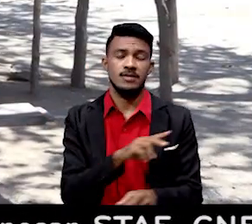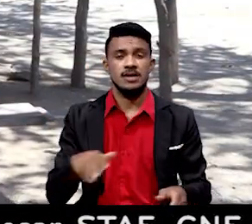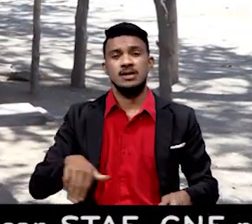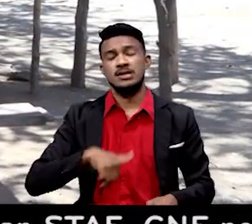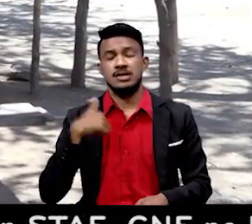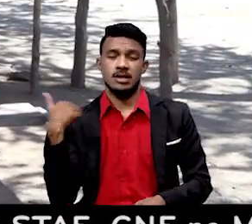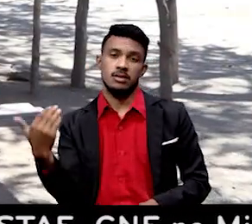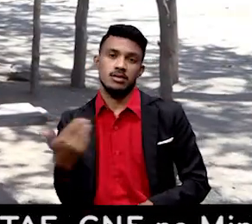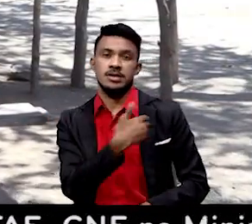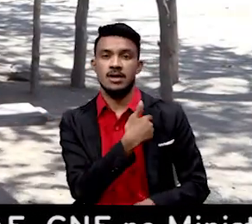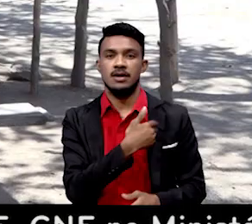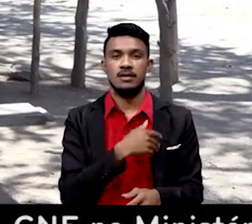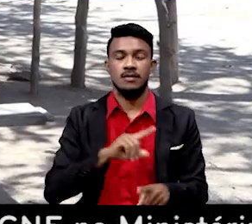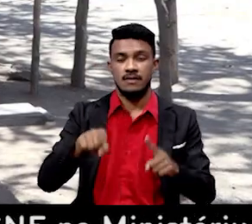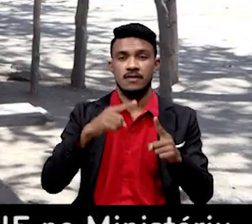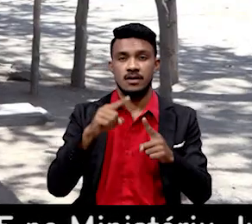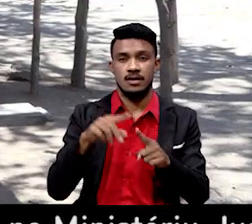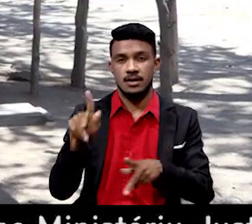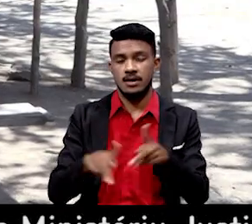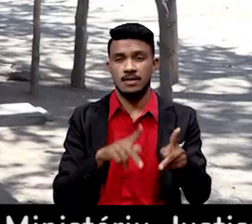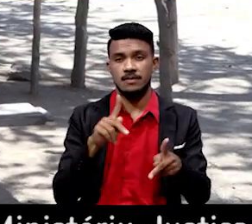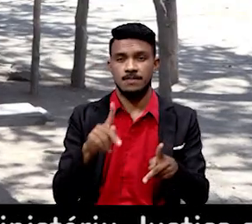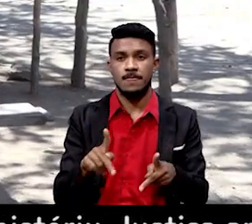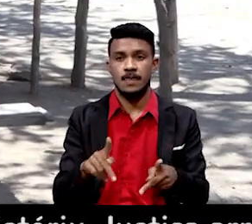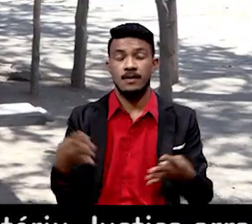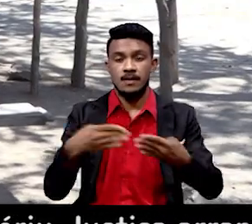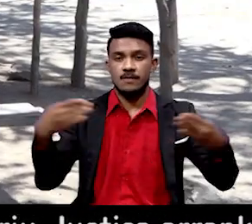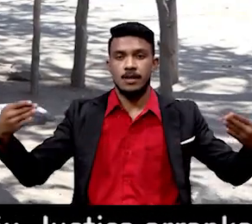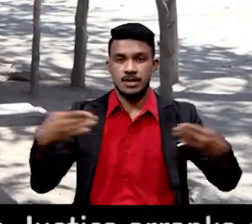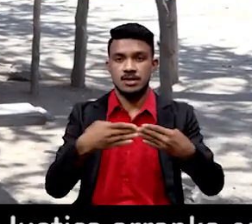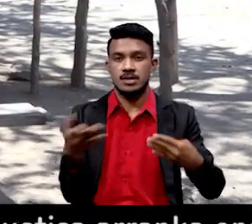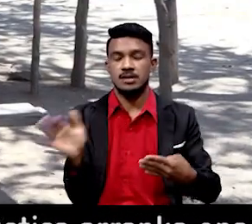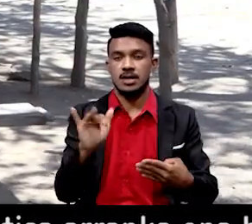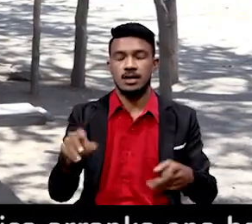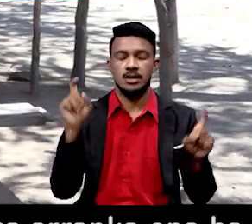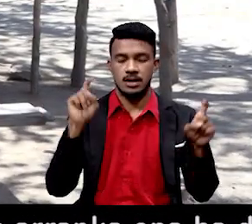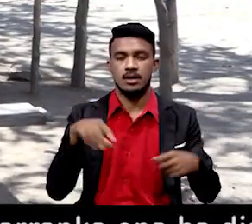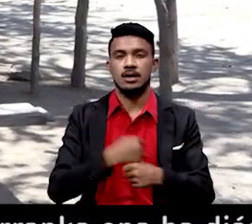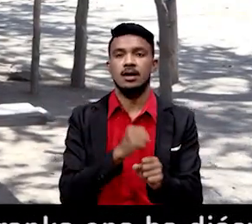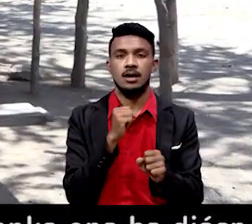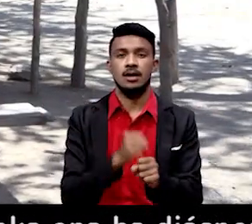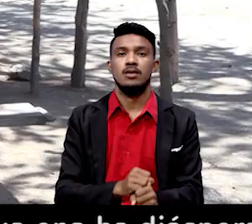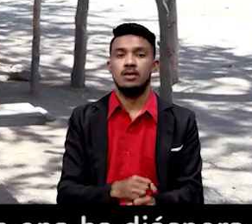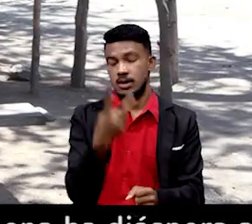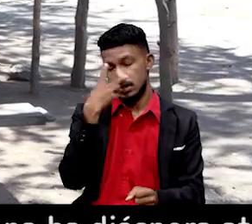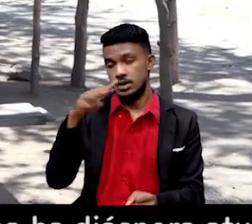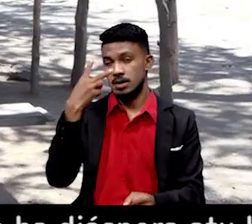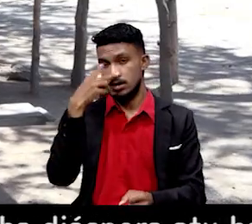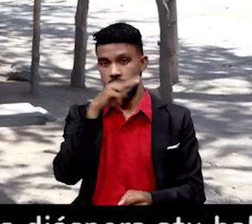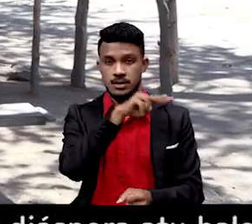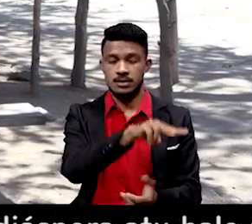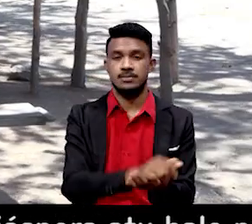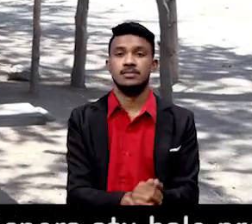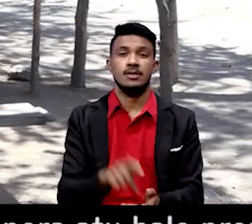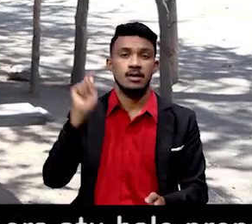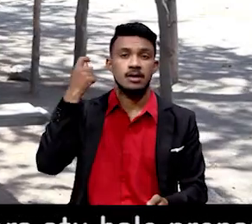bem quando basta ia cera, ia perpatasan cera, né? Tem que halo be check, né? Ane santia tiara